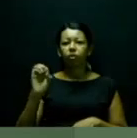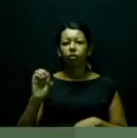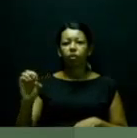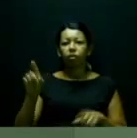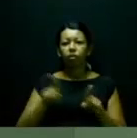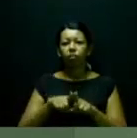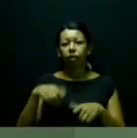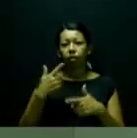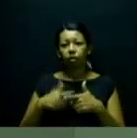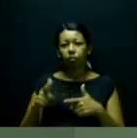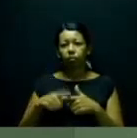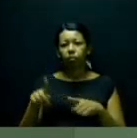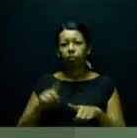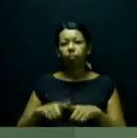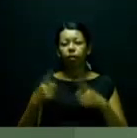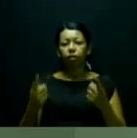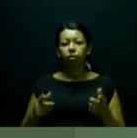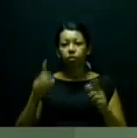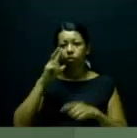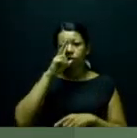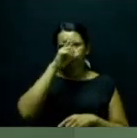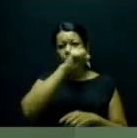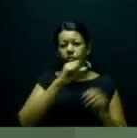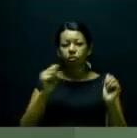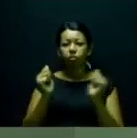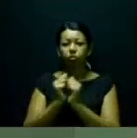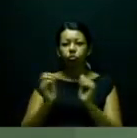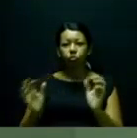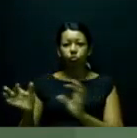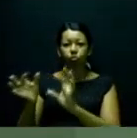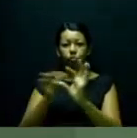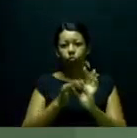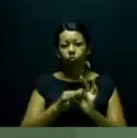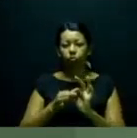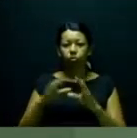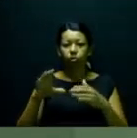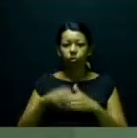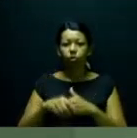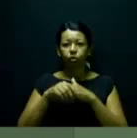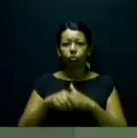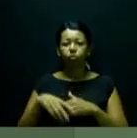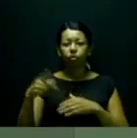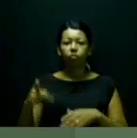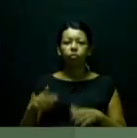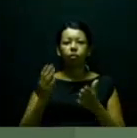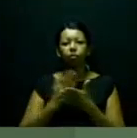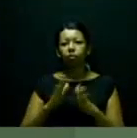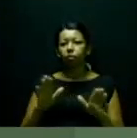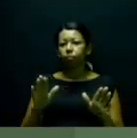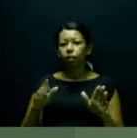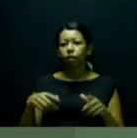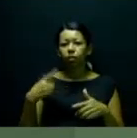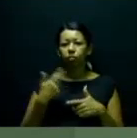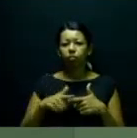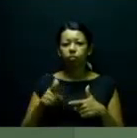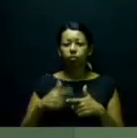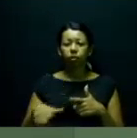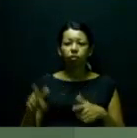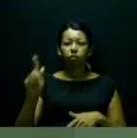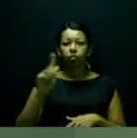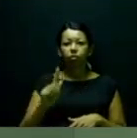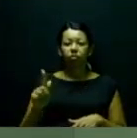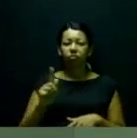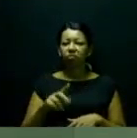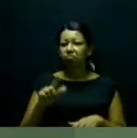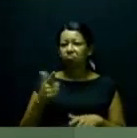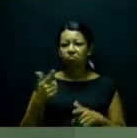problemas, mas essa força conjunta, através de convênios, que se dar as mãos para resolver, né? Agora, esse governo atua efetivamente